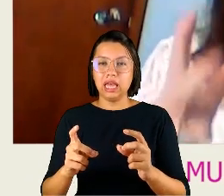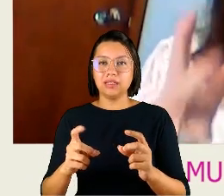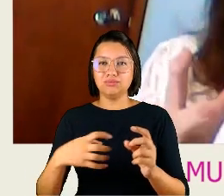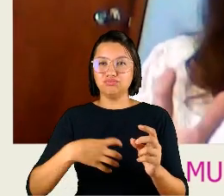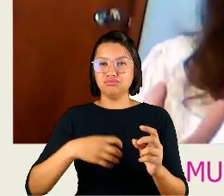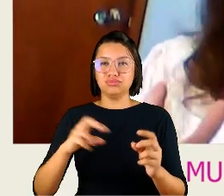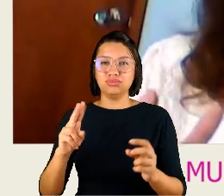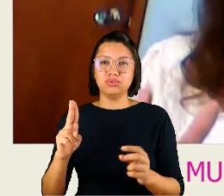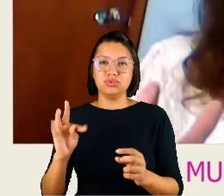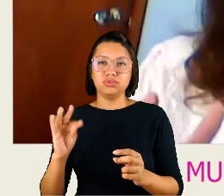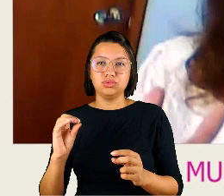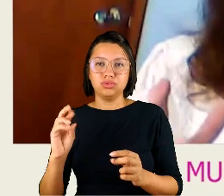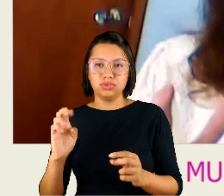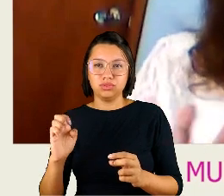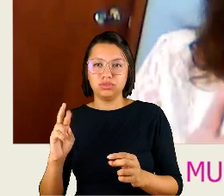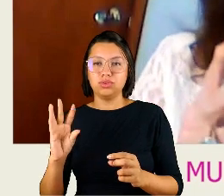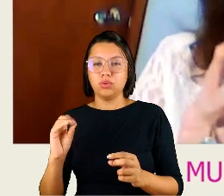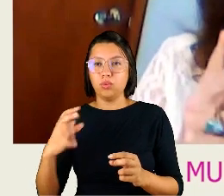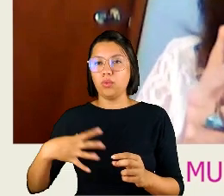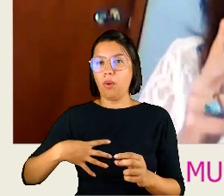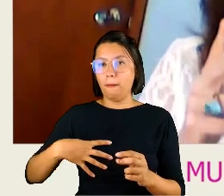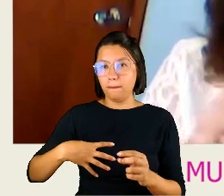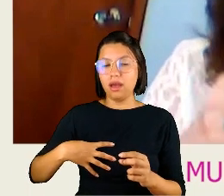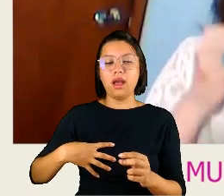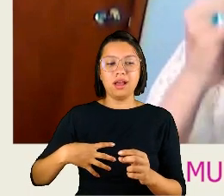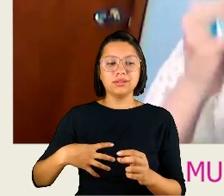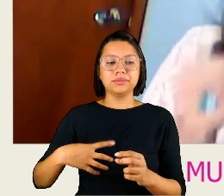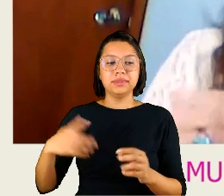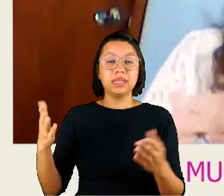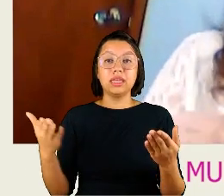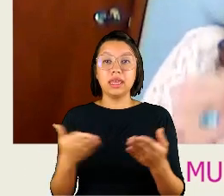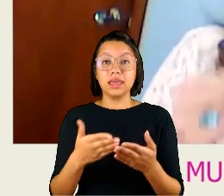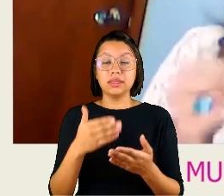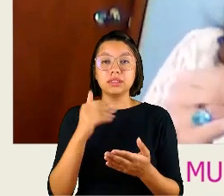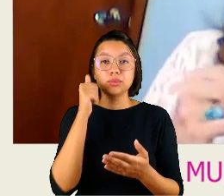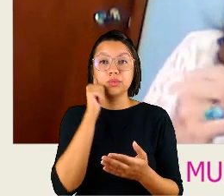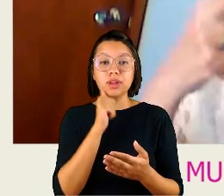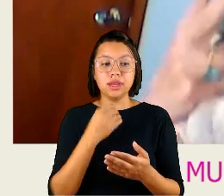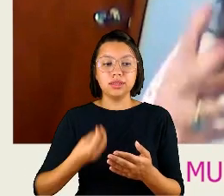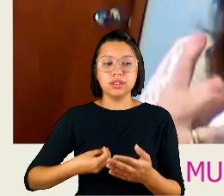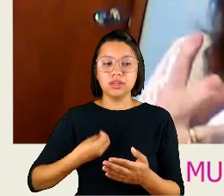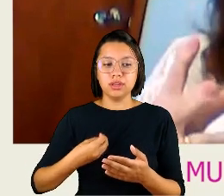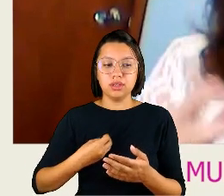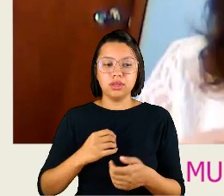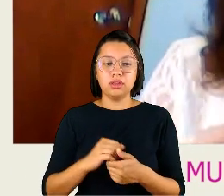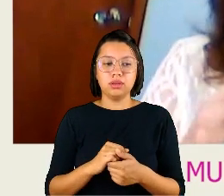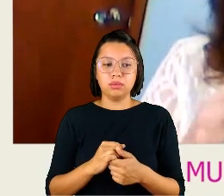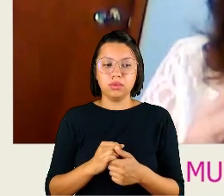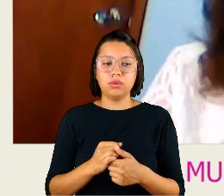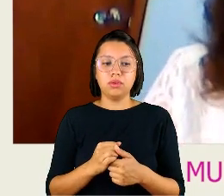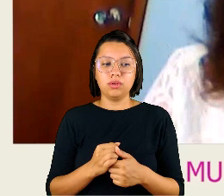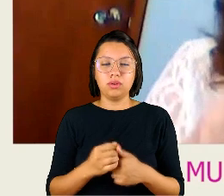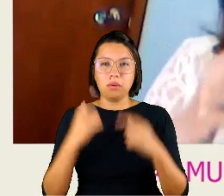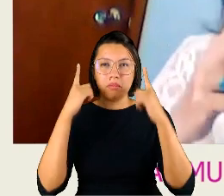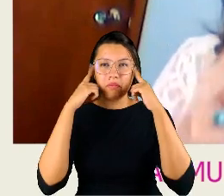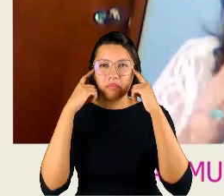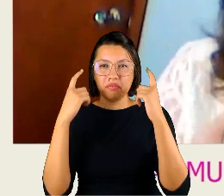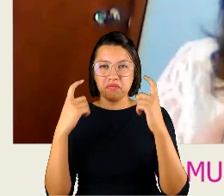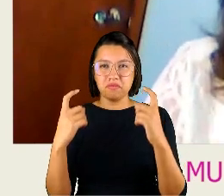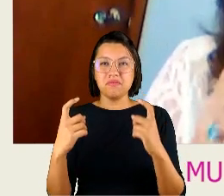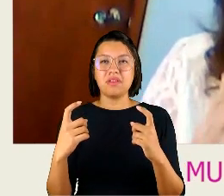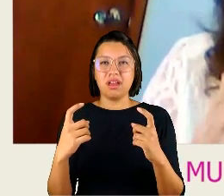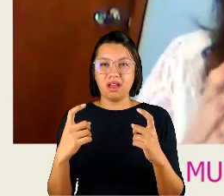labirintos de câncer de mama, e essas mulheres que morrem de morte violenta e que morrem